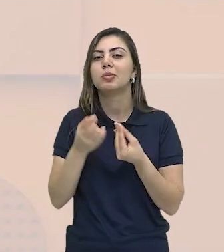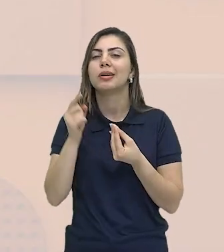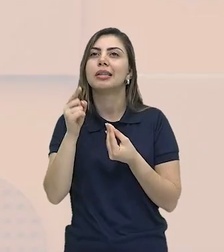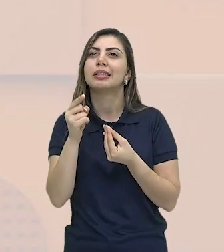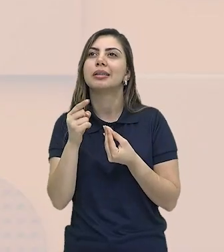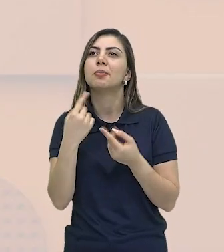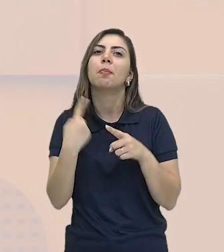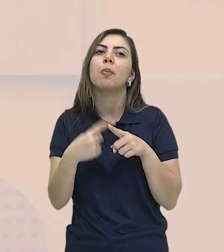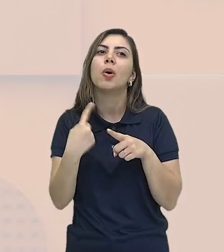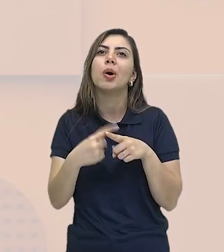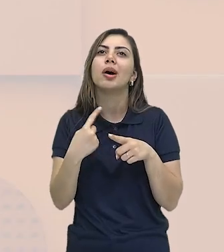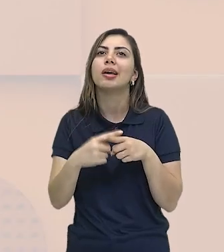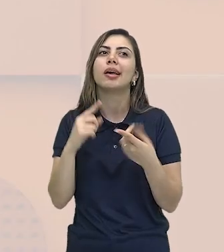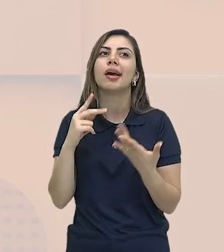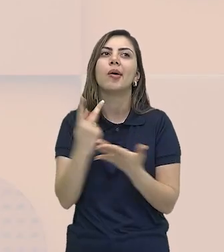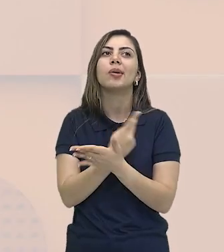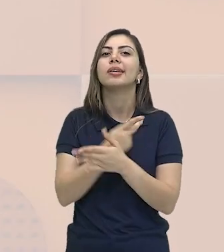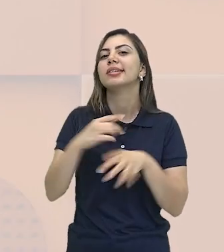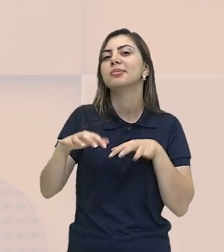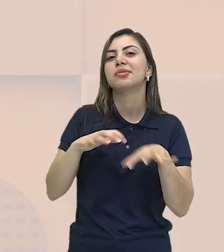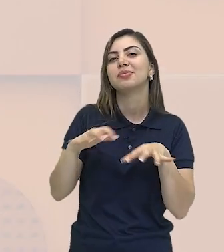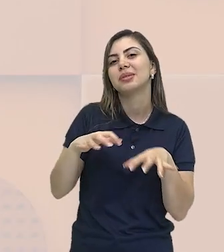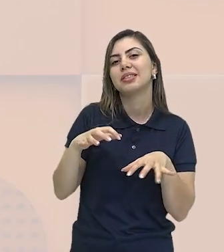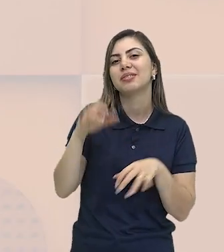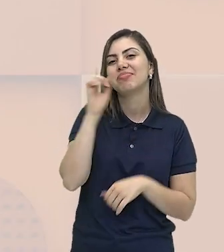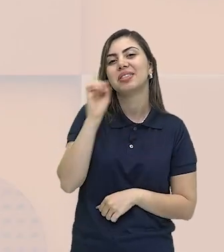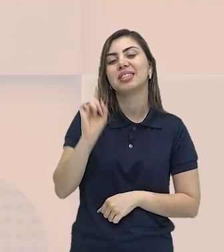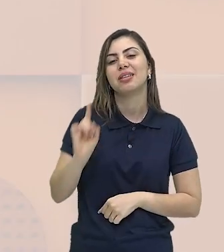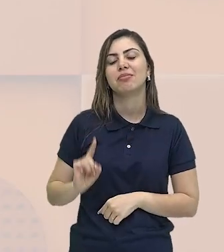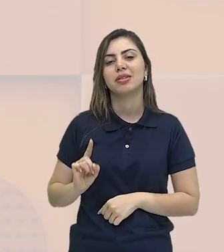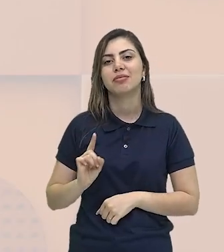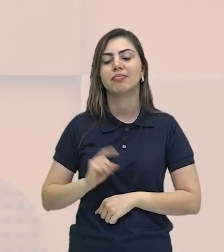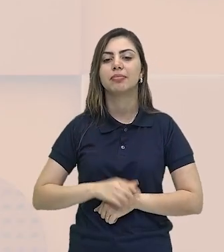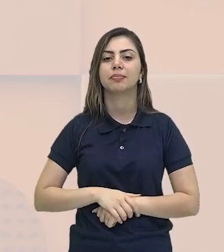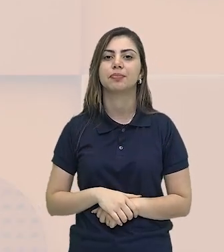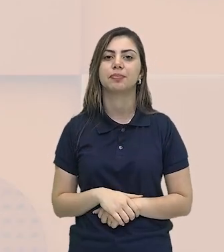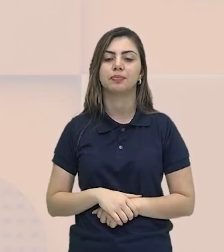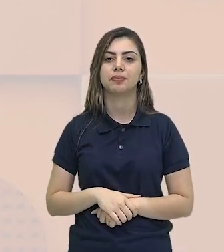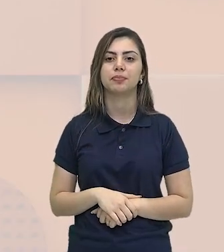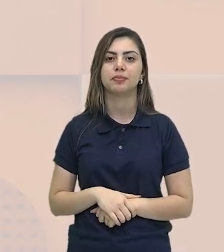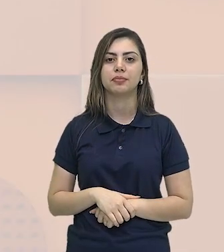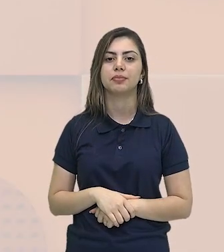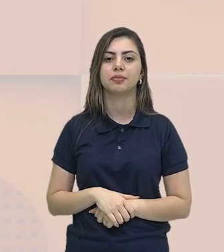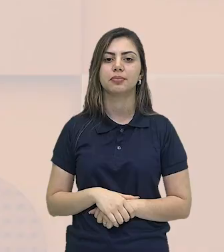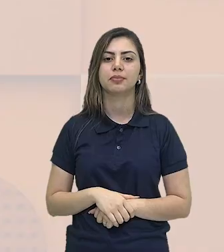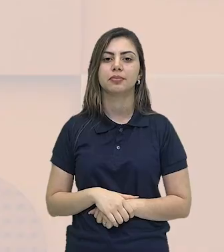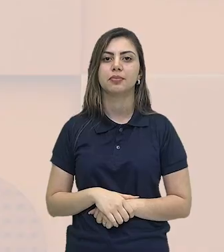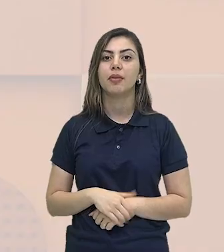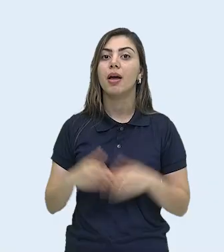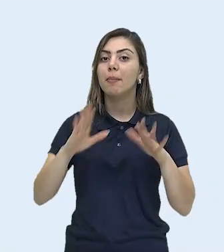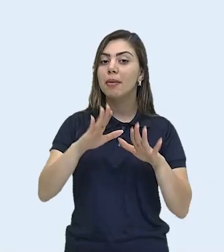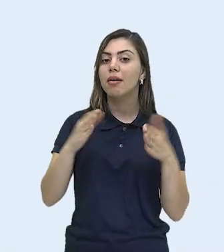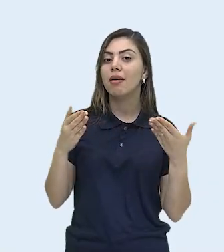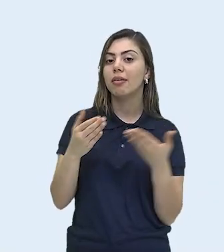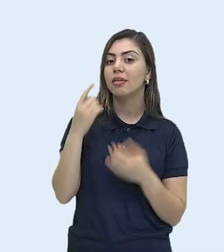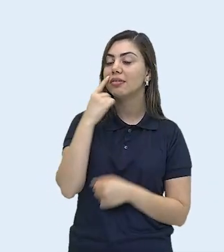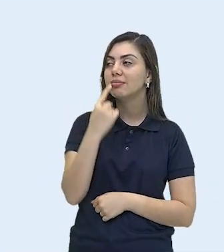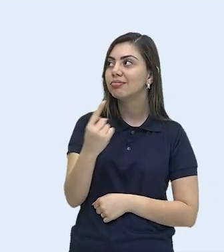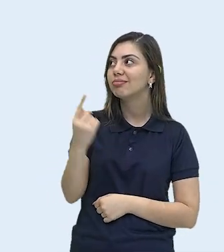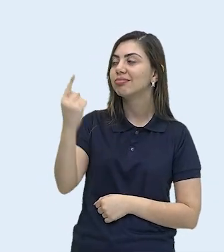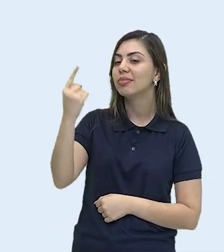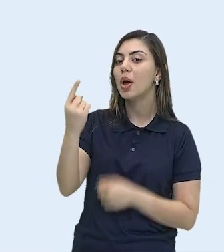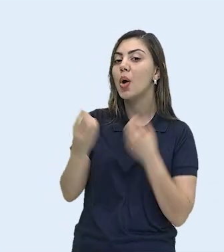se movimentassem. A gente vai verificar, utilizando essa animação,